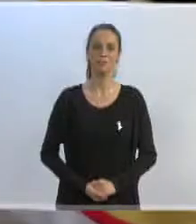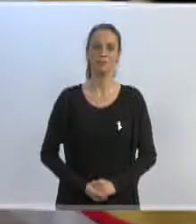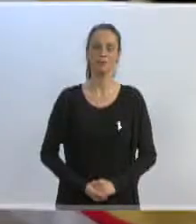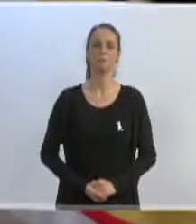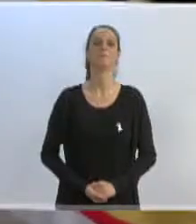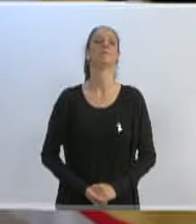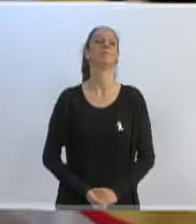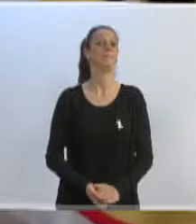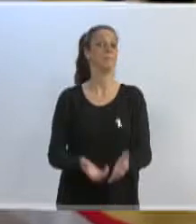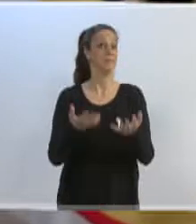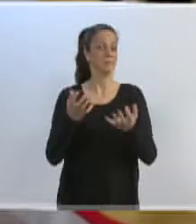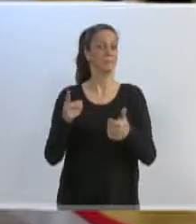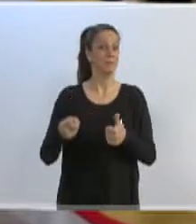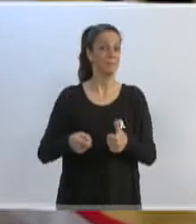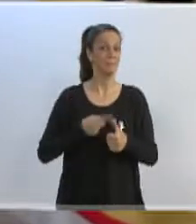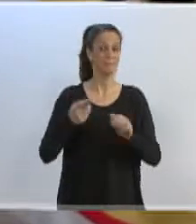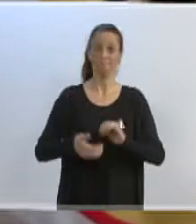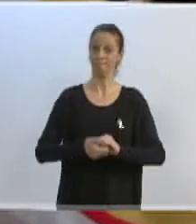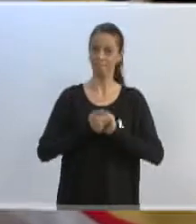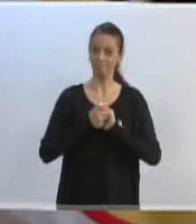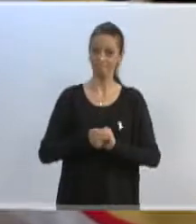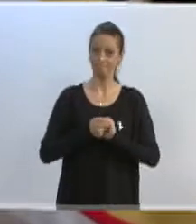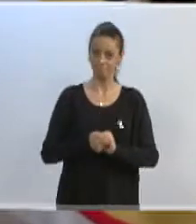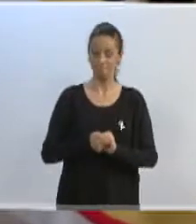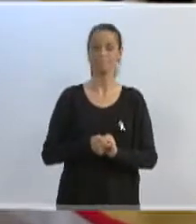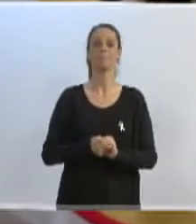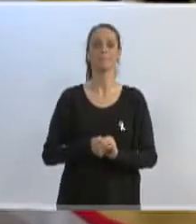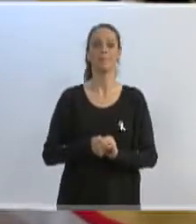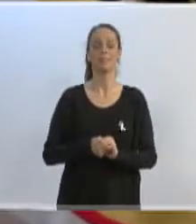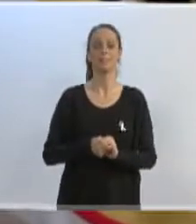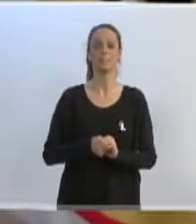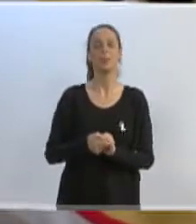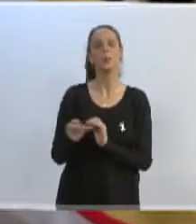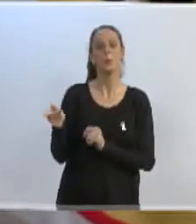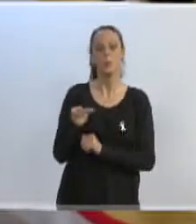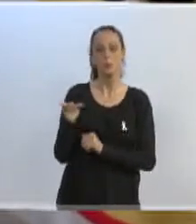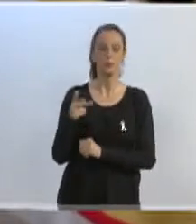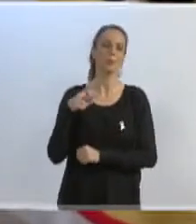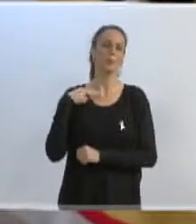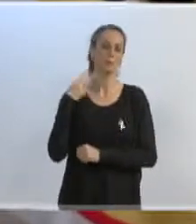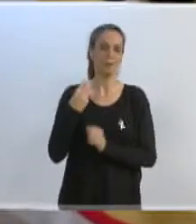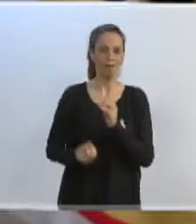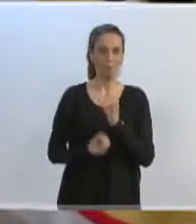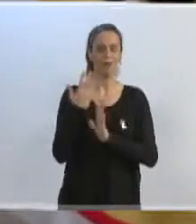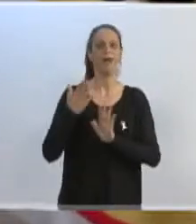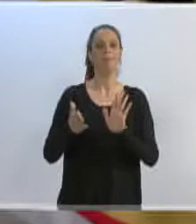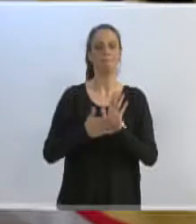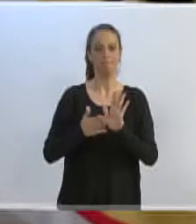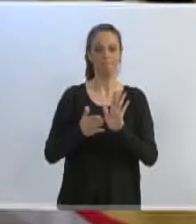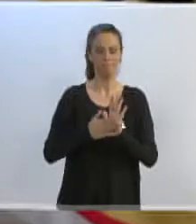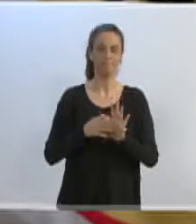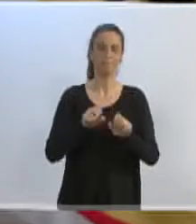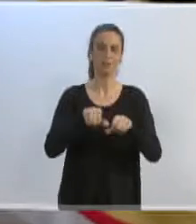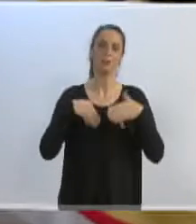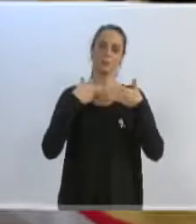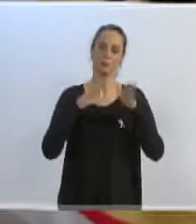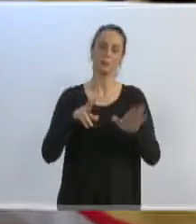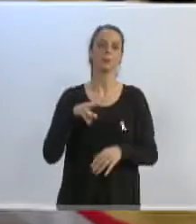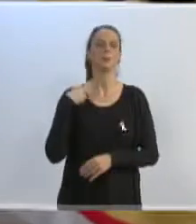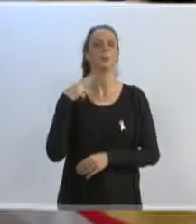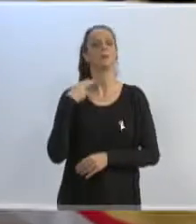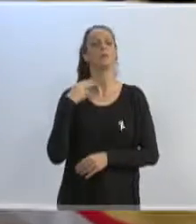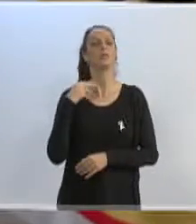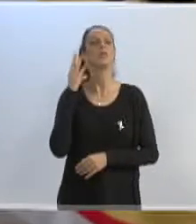Quero aqui, primeiramente, cumprimentar os autores dessa audiência, nosso nobre vereador, professor Gilson, também nosso